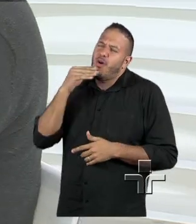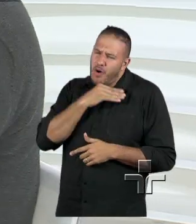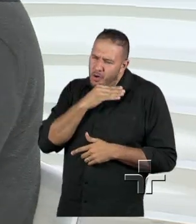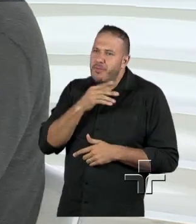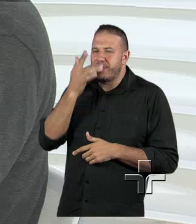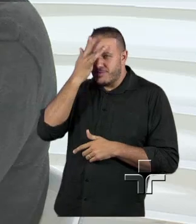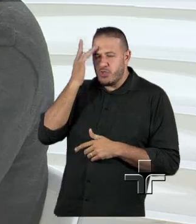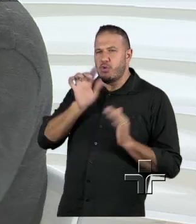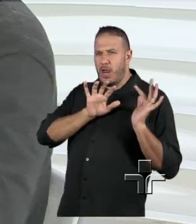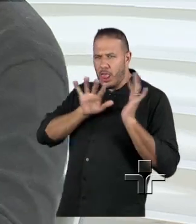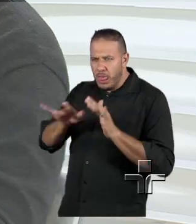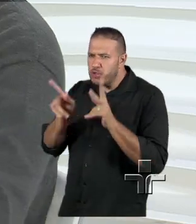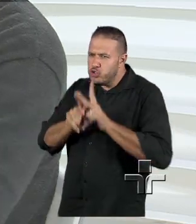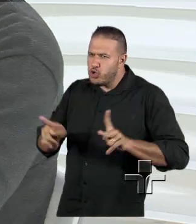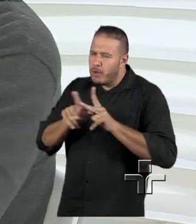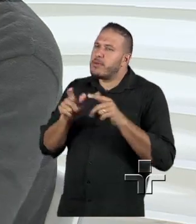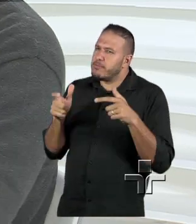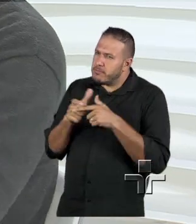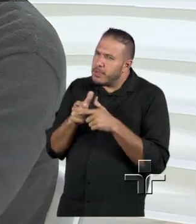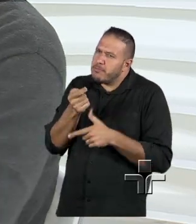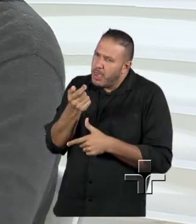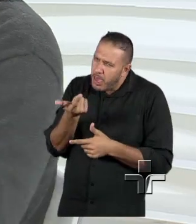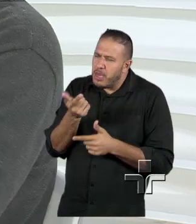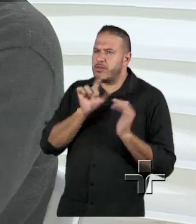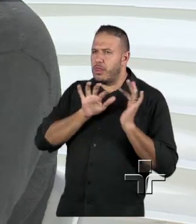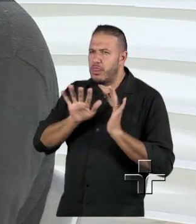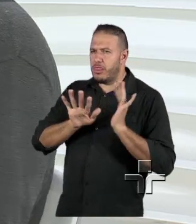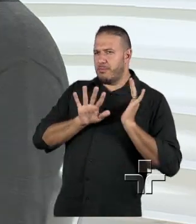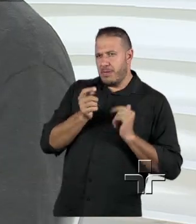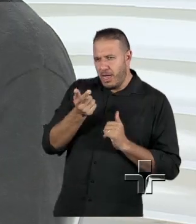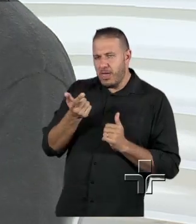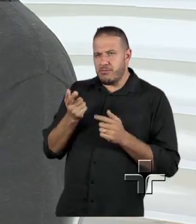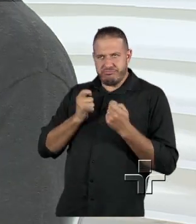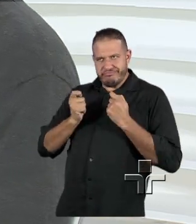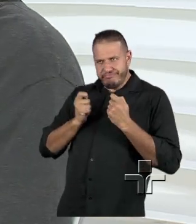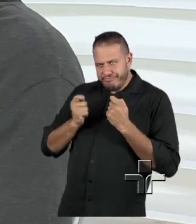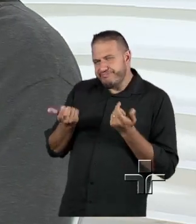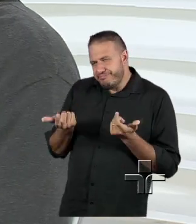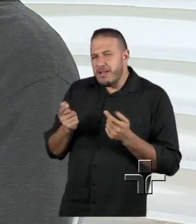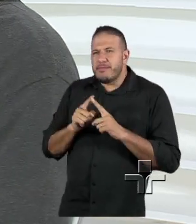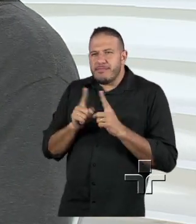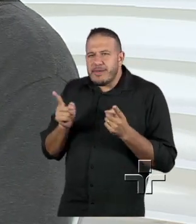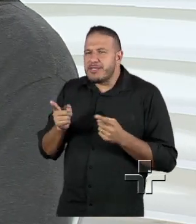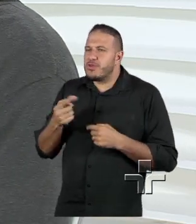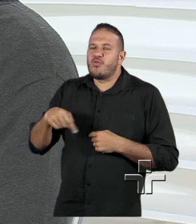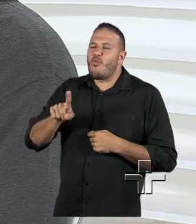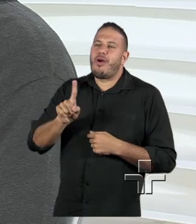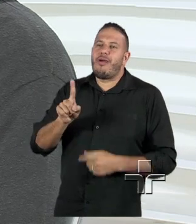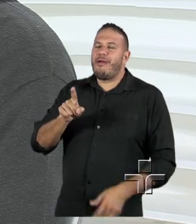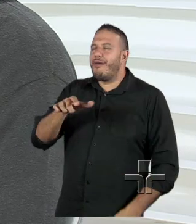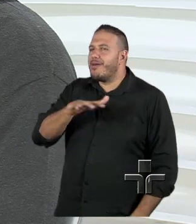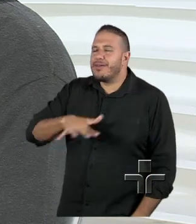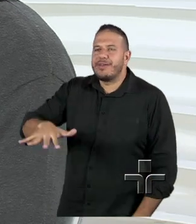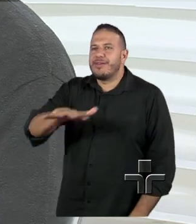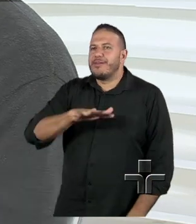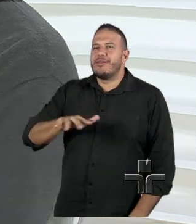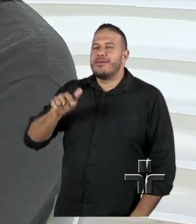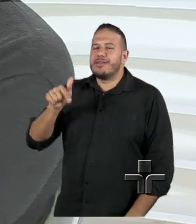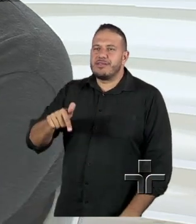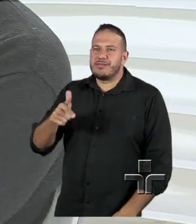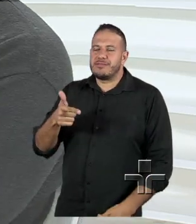no shopping, a gente acaba tendo, né, uma questão de fluxo e tal, mas não é um mercado